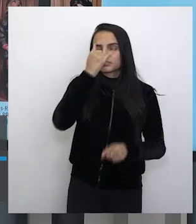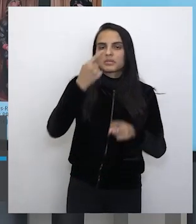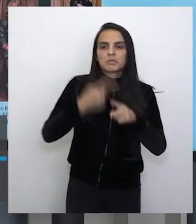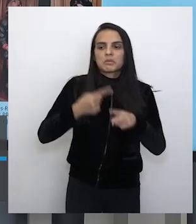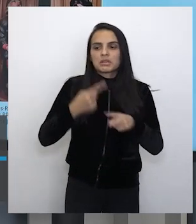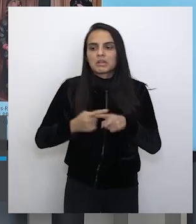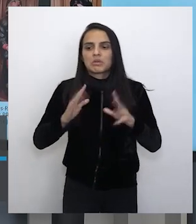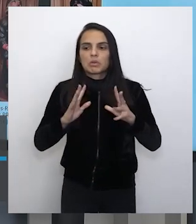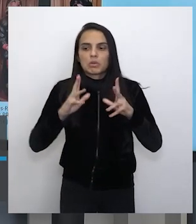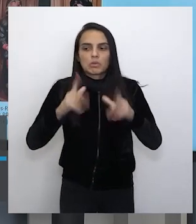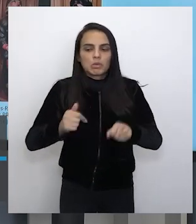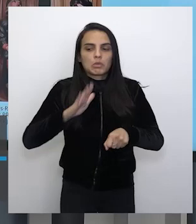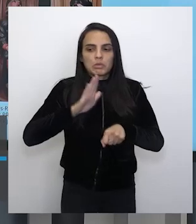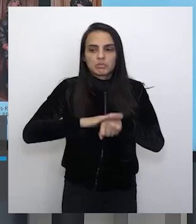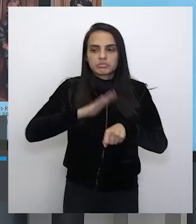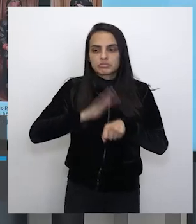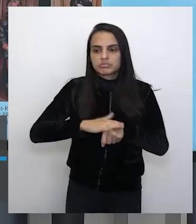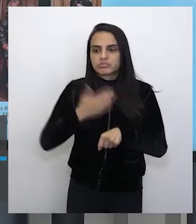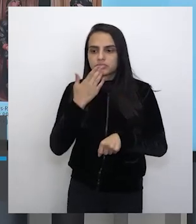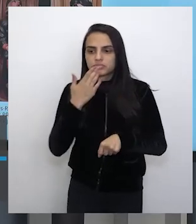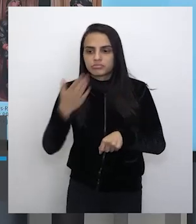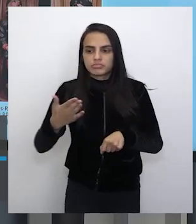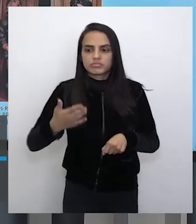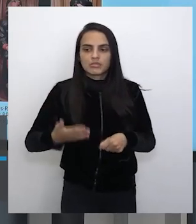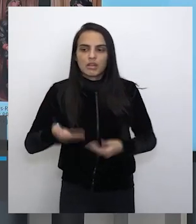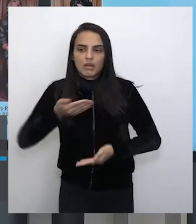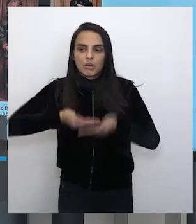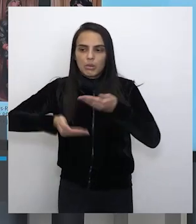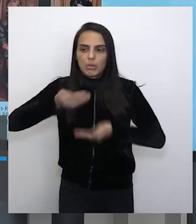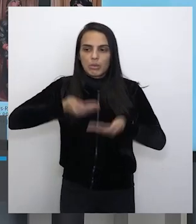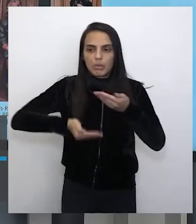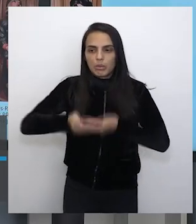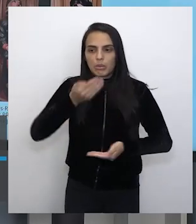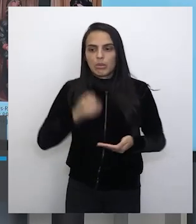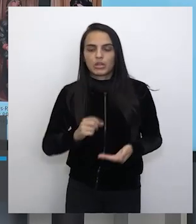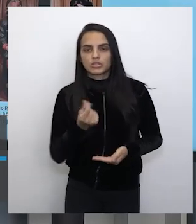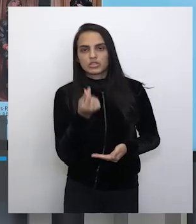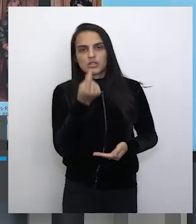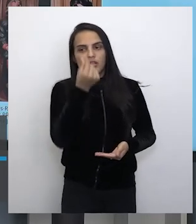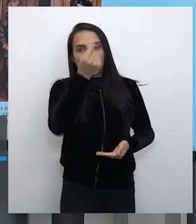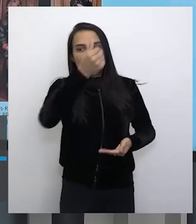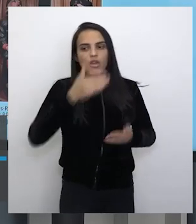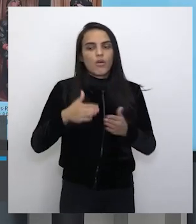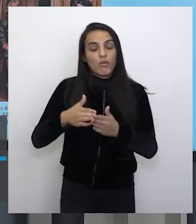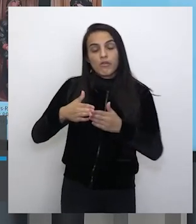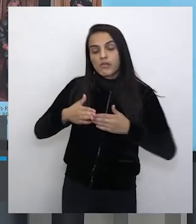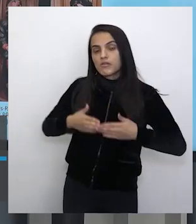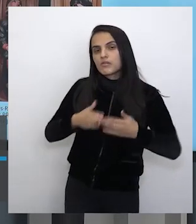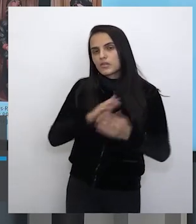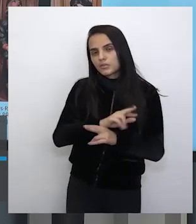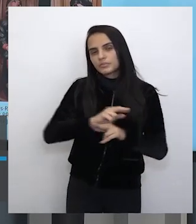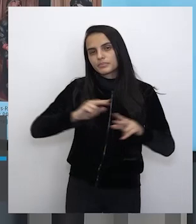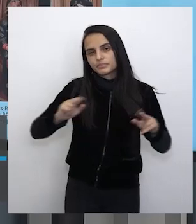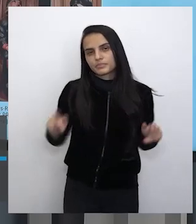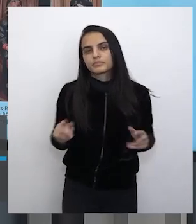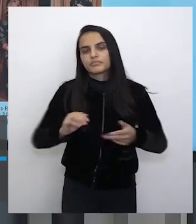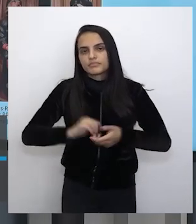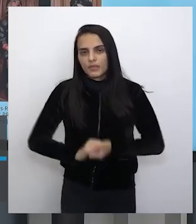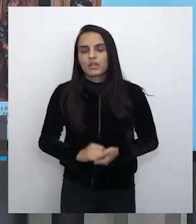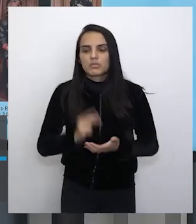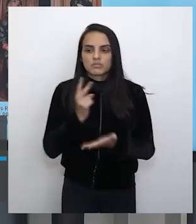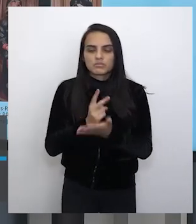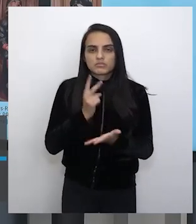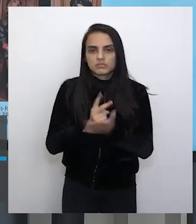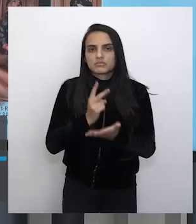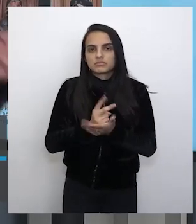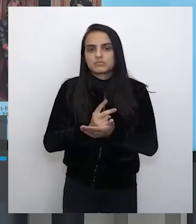coisa em troca de alguma vantagem. Seja financeira, seja, né, um favor, né? Tá? Então, eles estão sempre